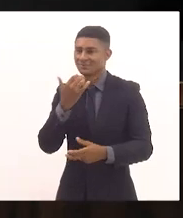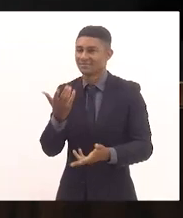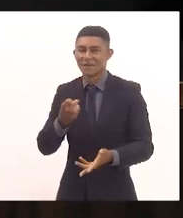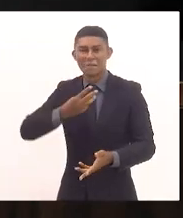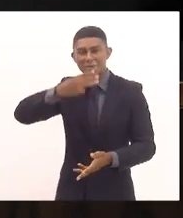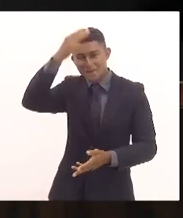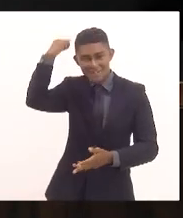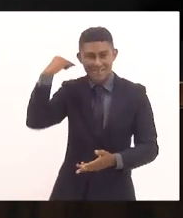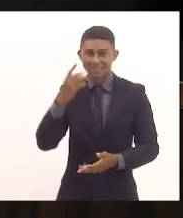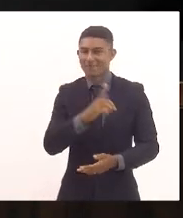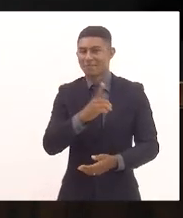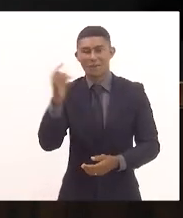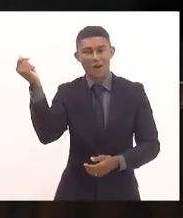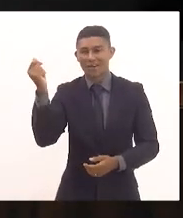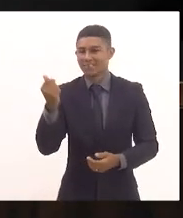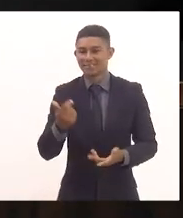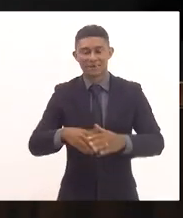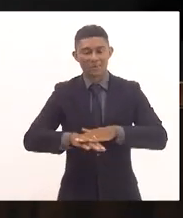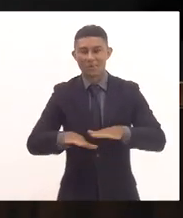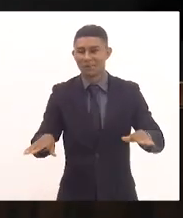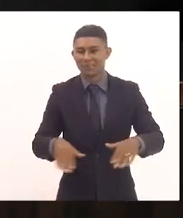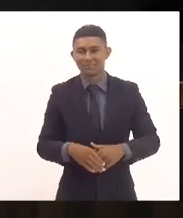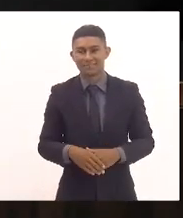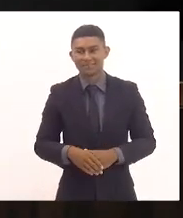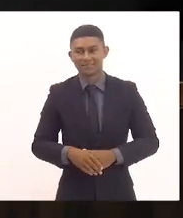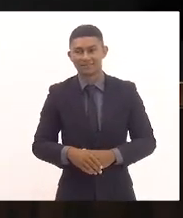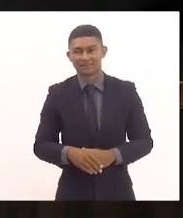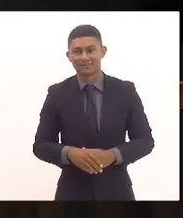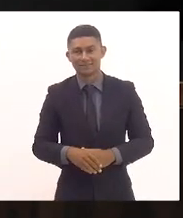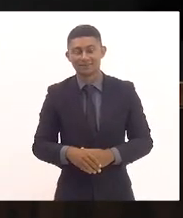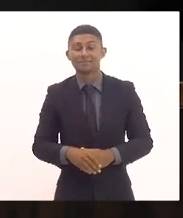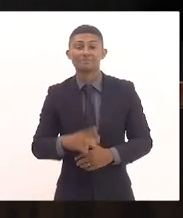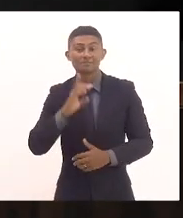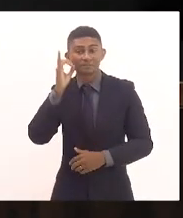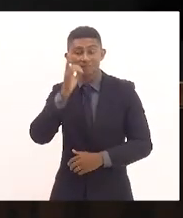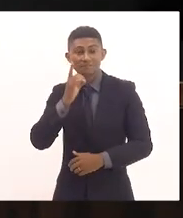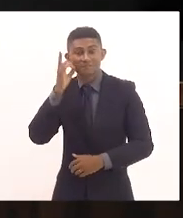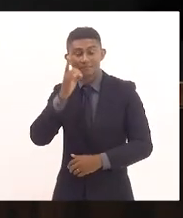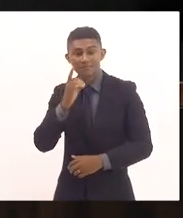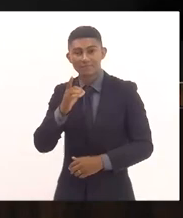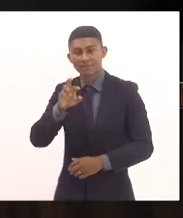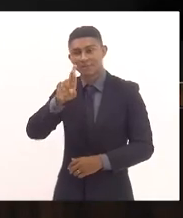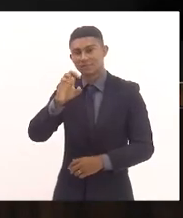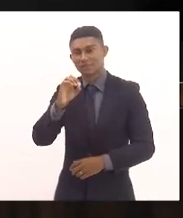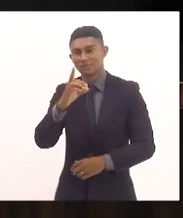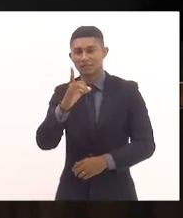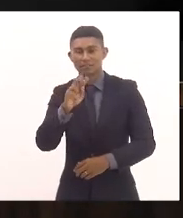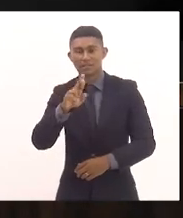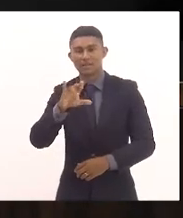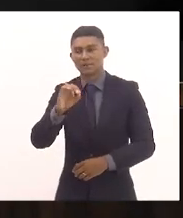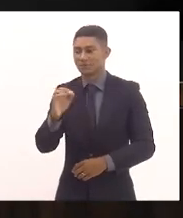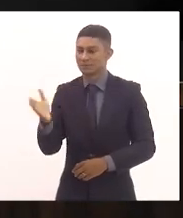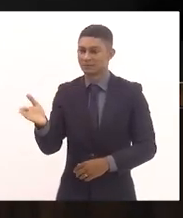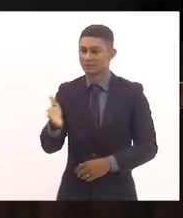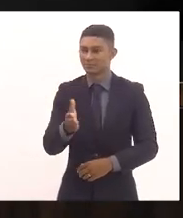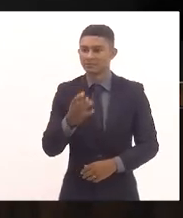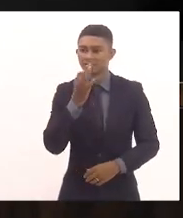não existe. Mas, não está mais. Deputado Rodrigo Amorim.